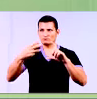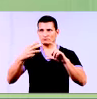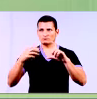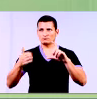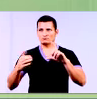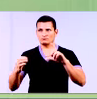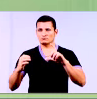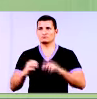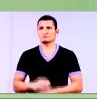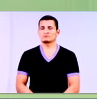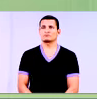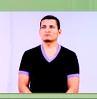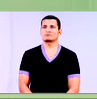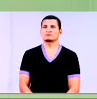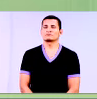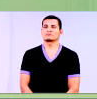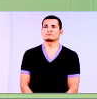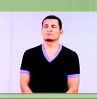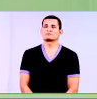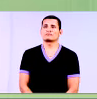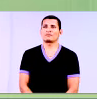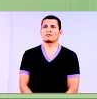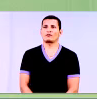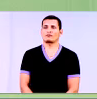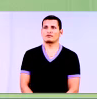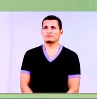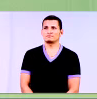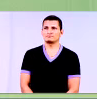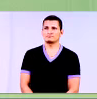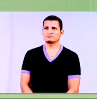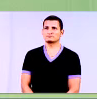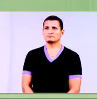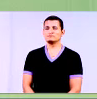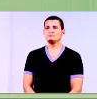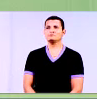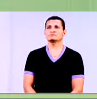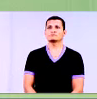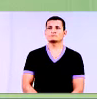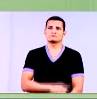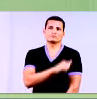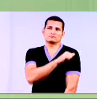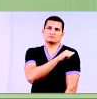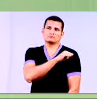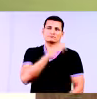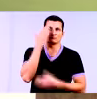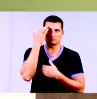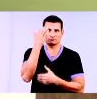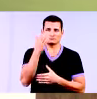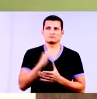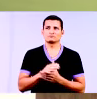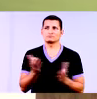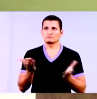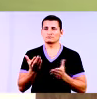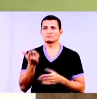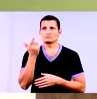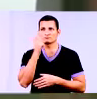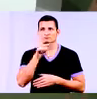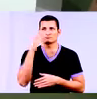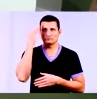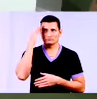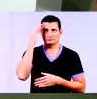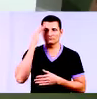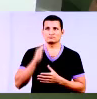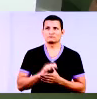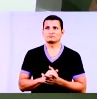pessoal? O pessoal agradeceu aqui a repetição da explicação, porque agora eles conseguiram compreender bacana aí.